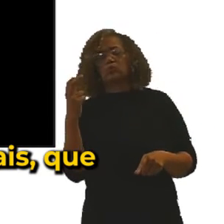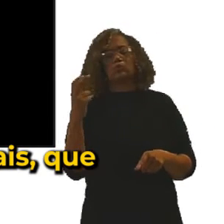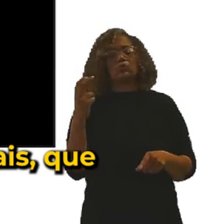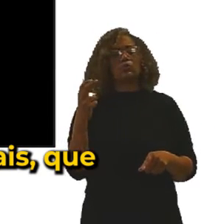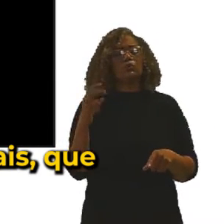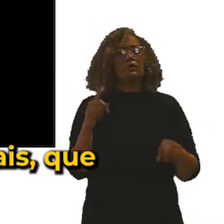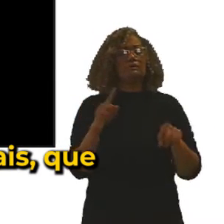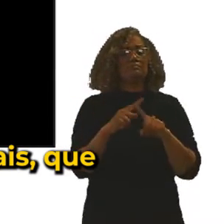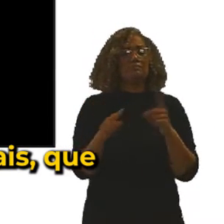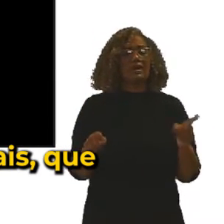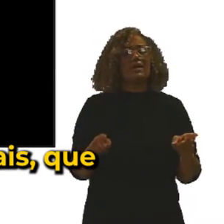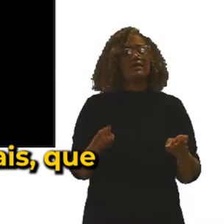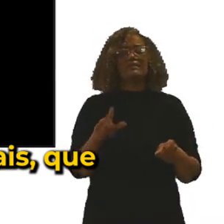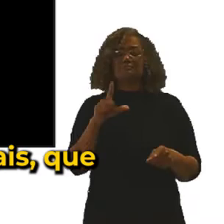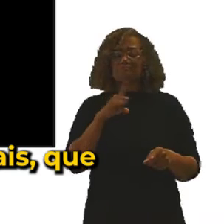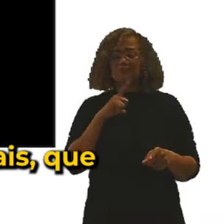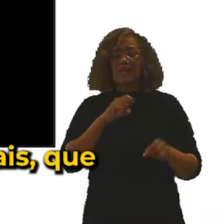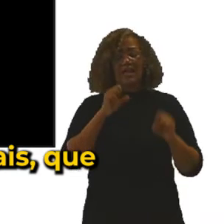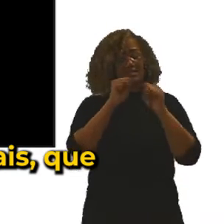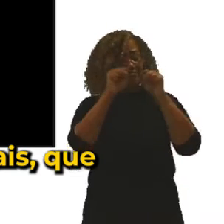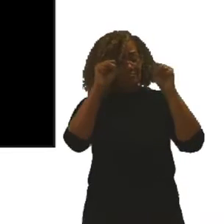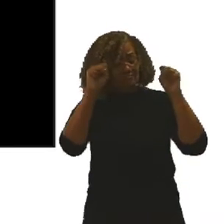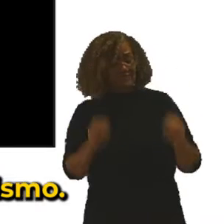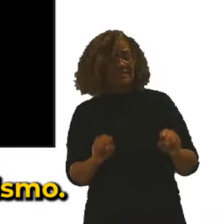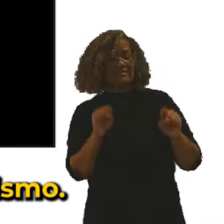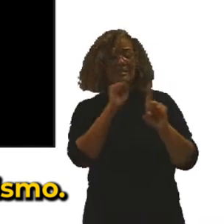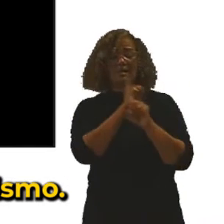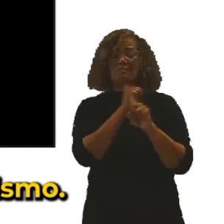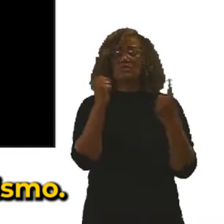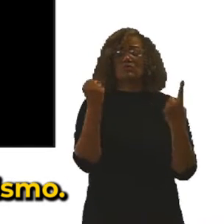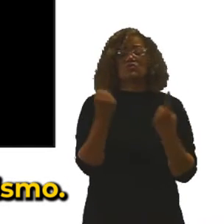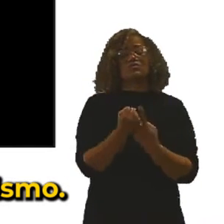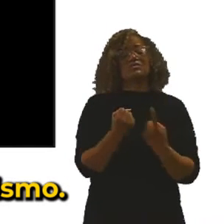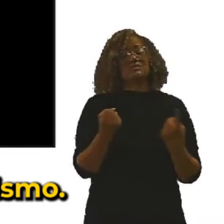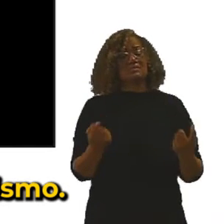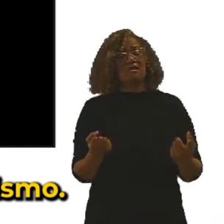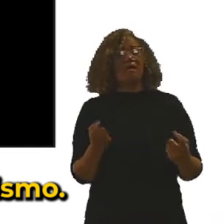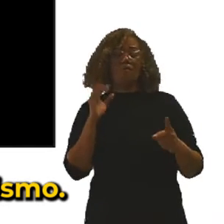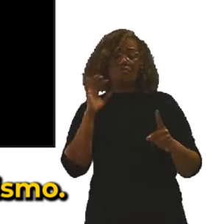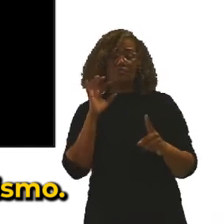subjacentes a estes sistemas sociais que são, então,